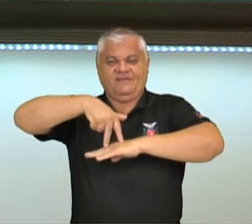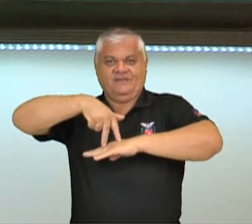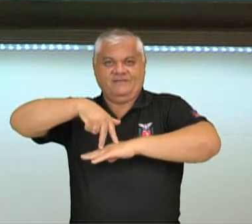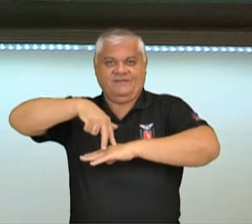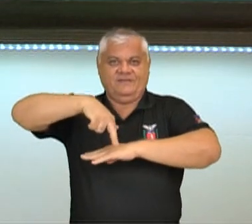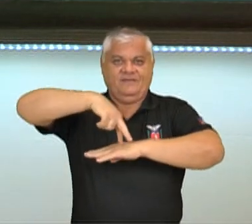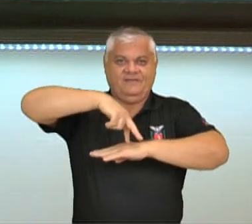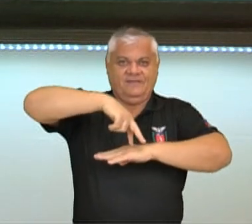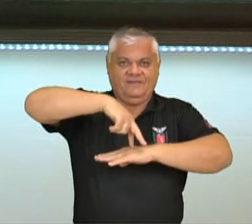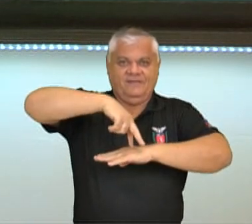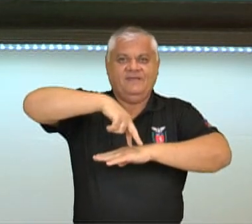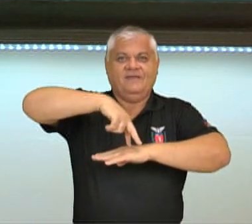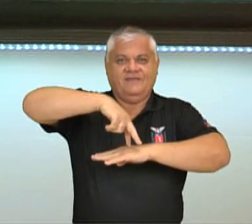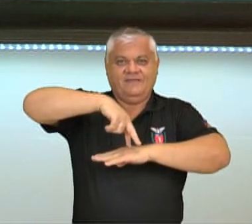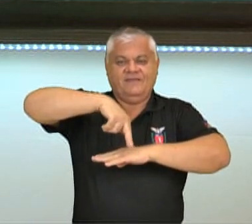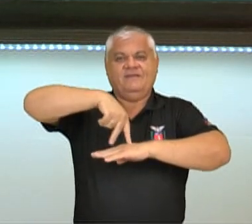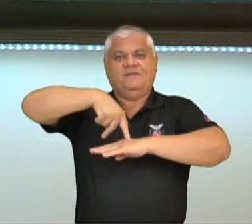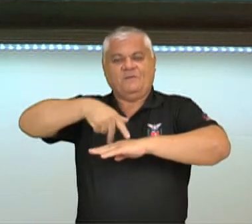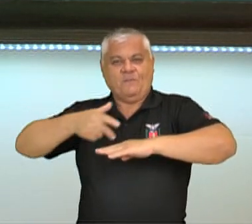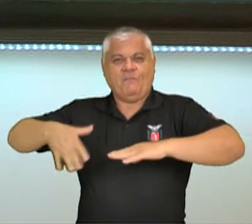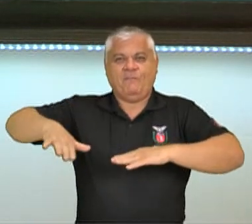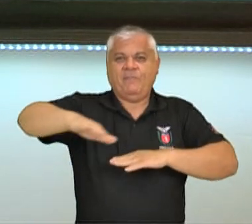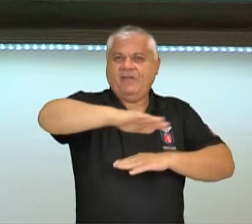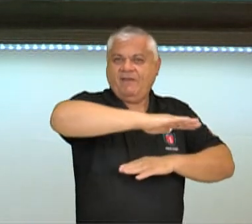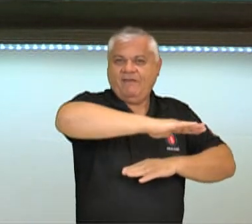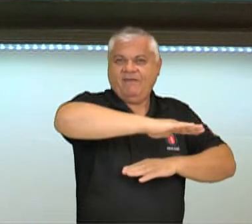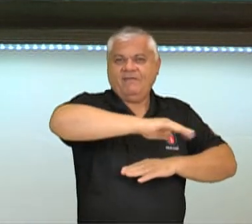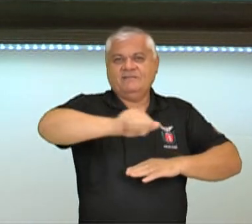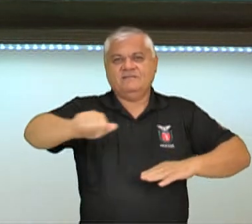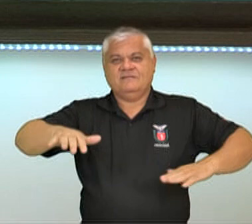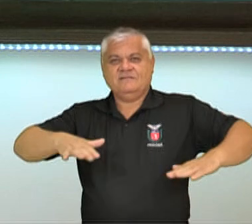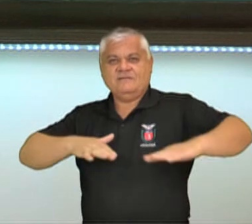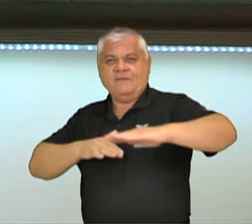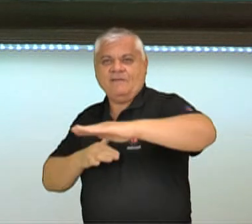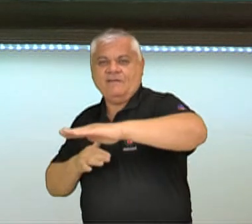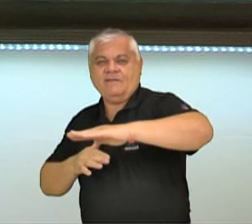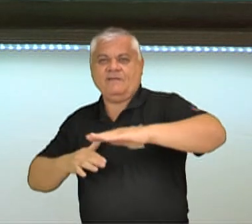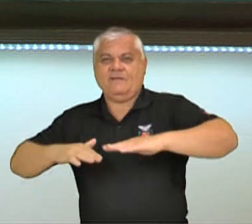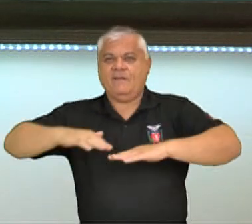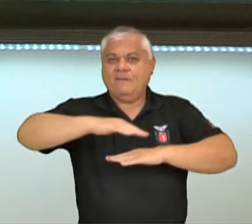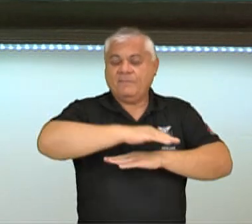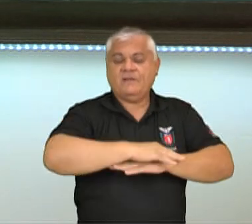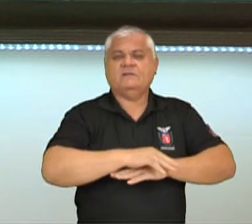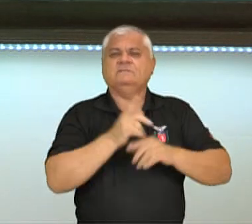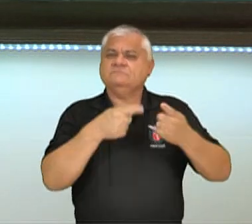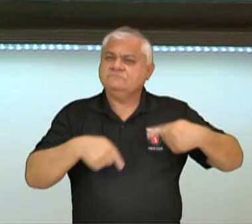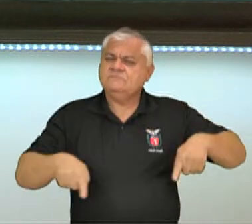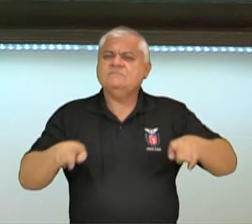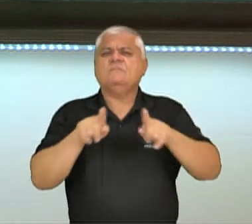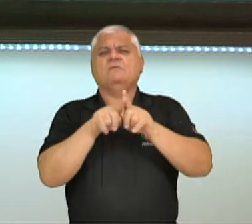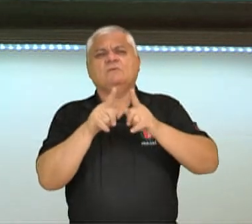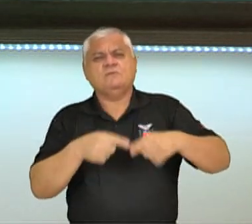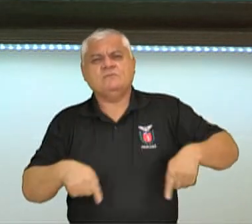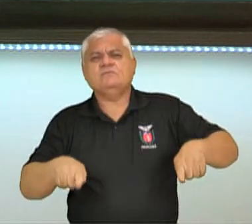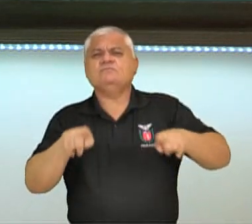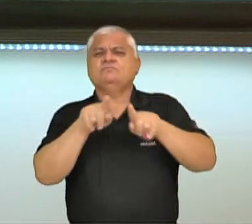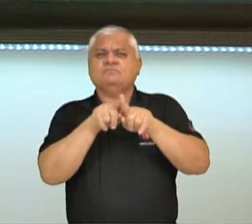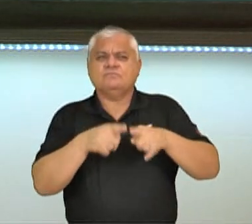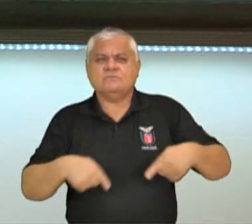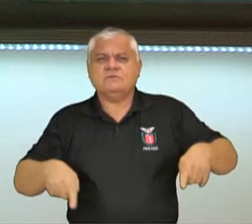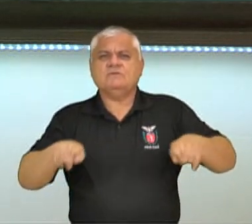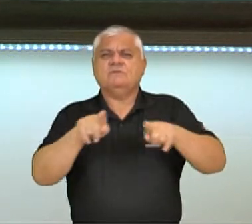perna direita para trás, o braço esquerdo vem à frente. E eu começo a repetir esse movimento,